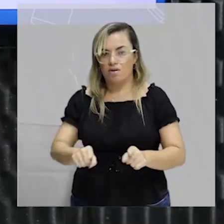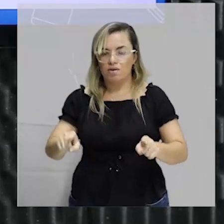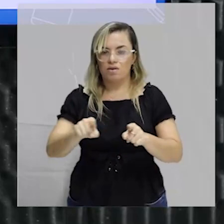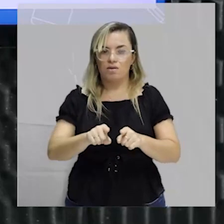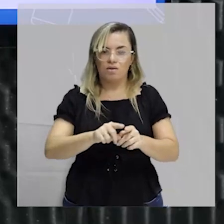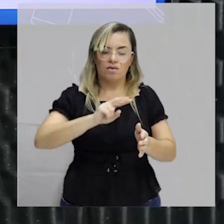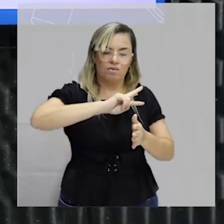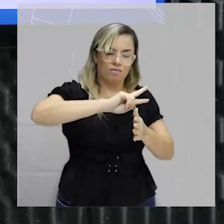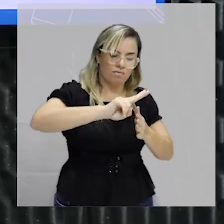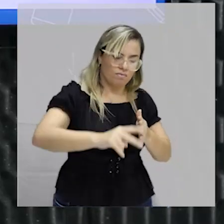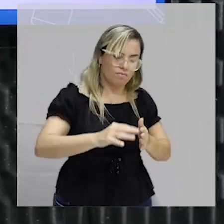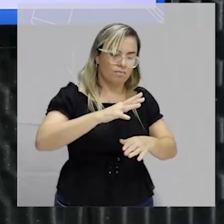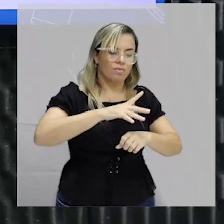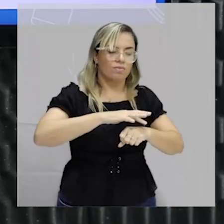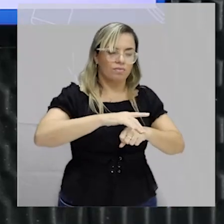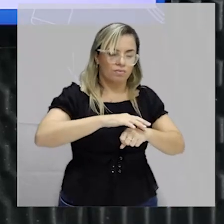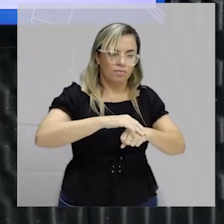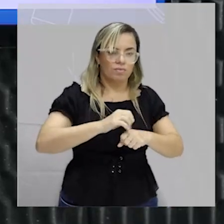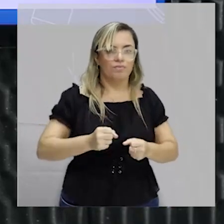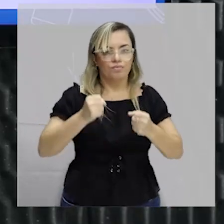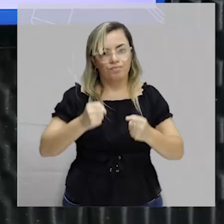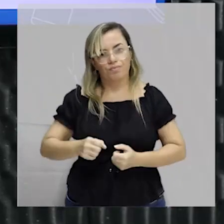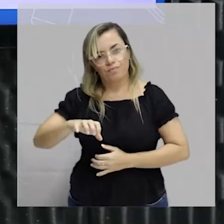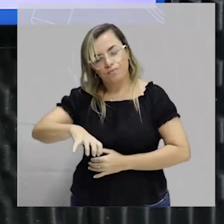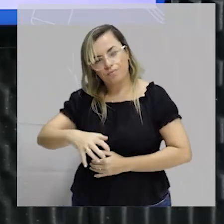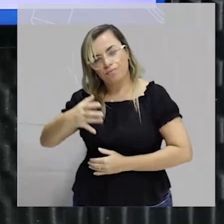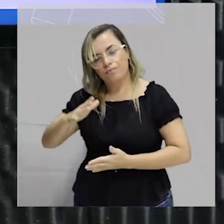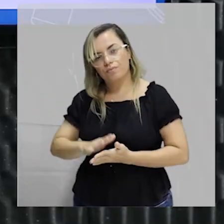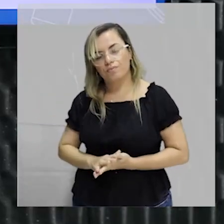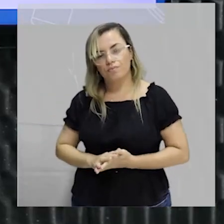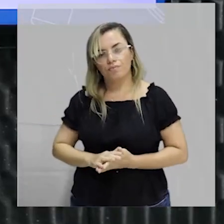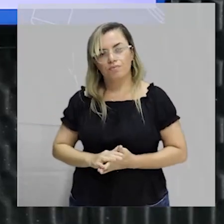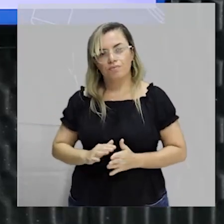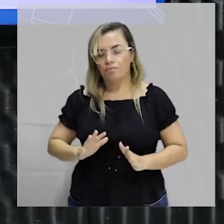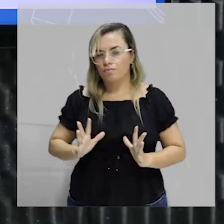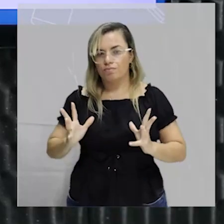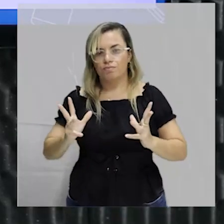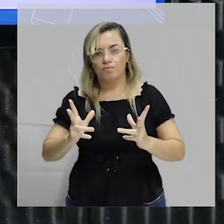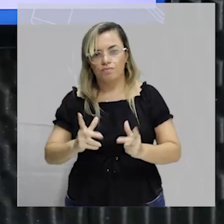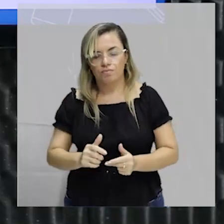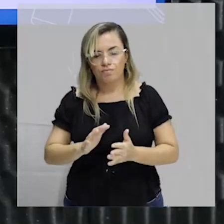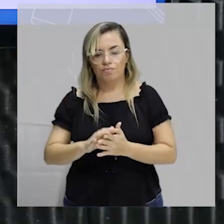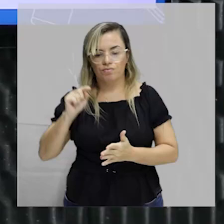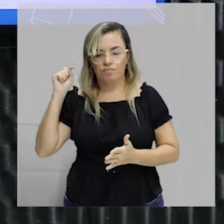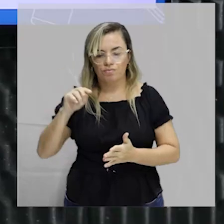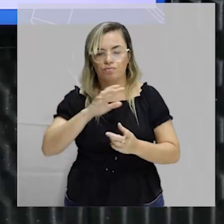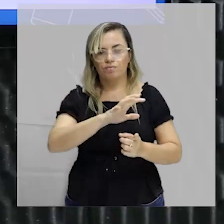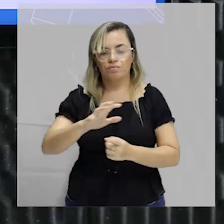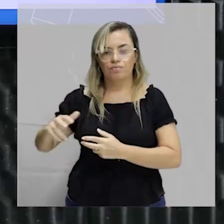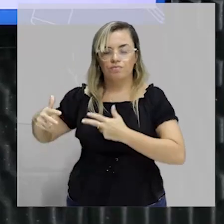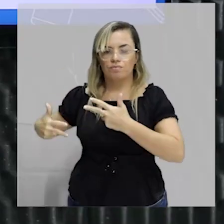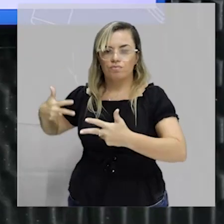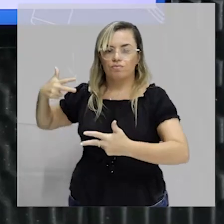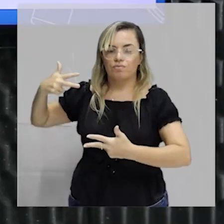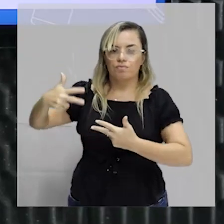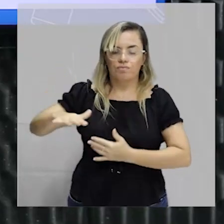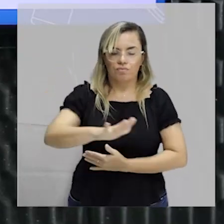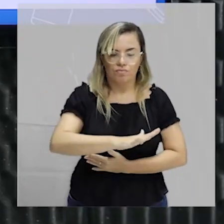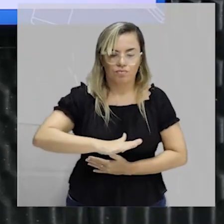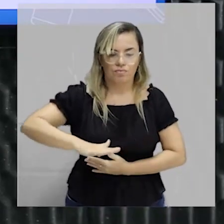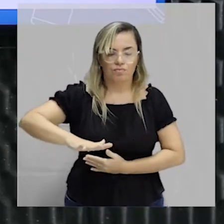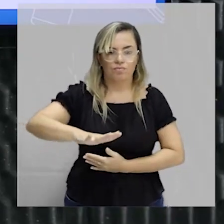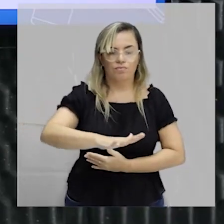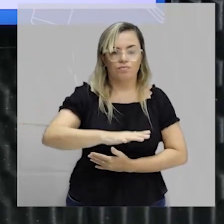outras doenças que infelizmente podem acontecer. E toda vez que nós temos um fator seletivo atuando no ambiente, ele vai